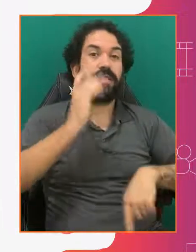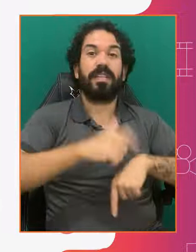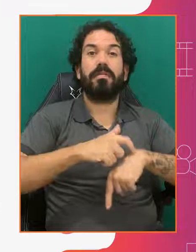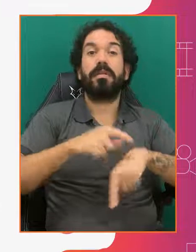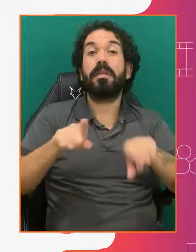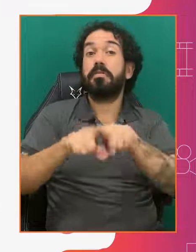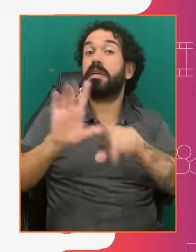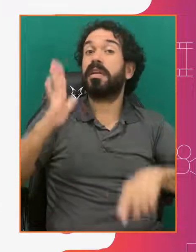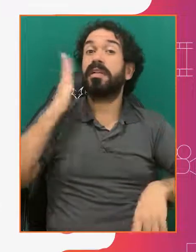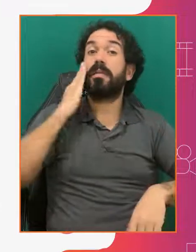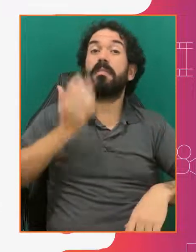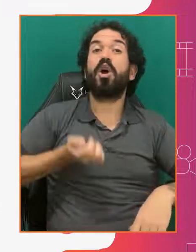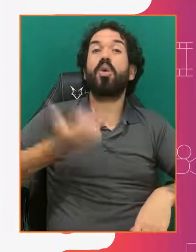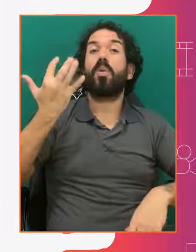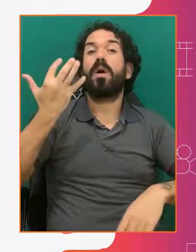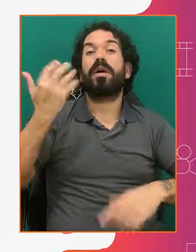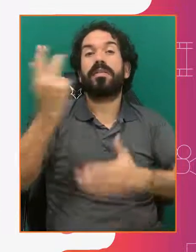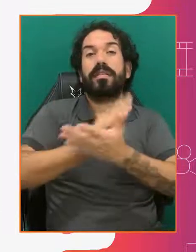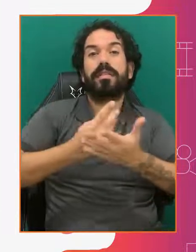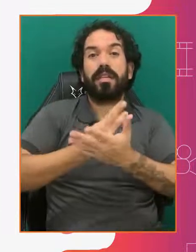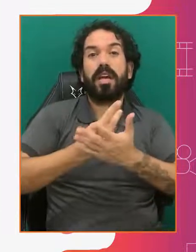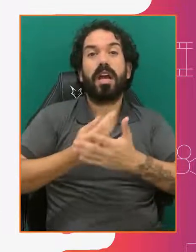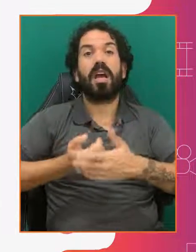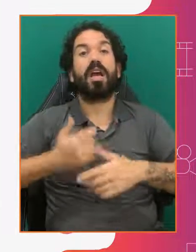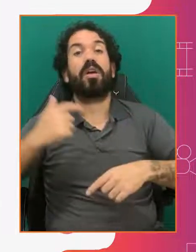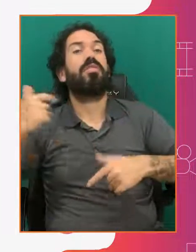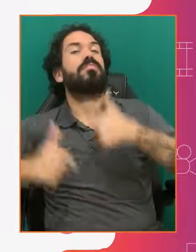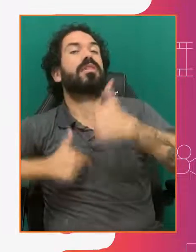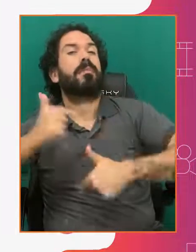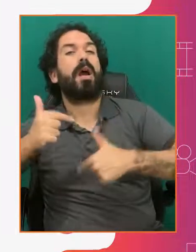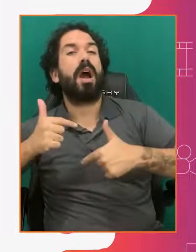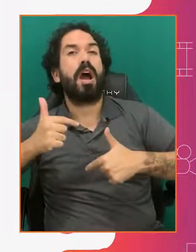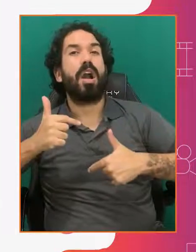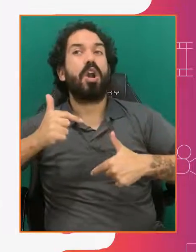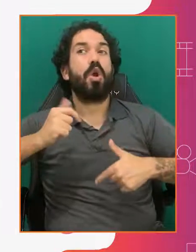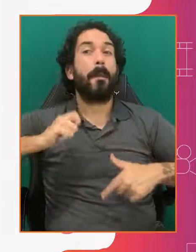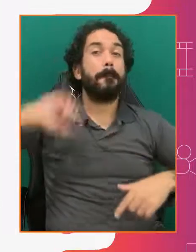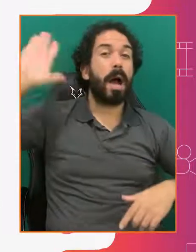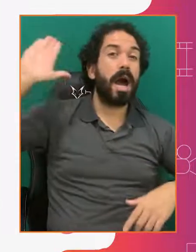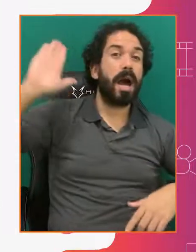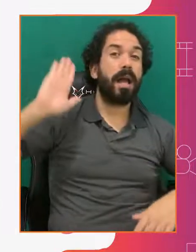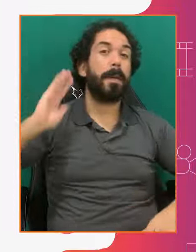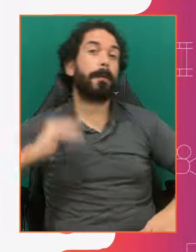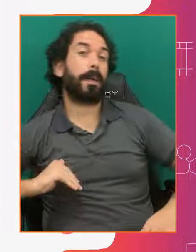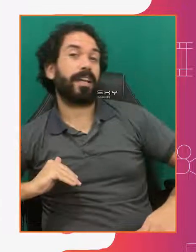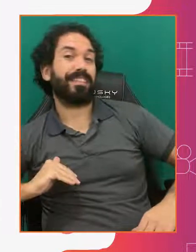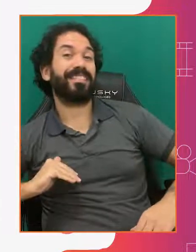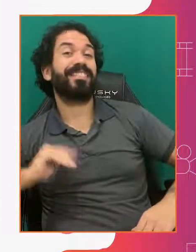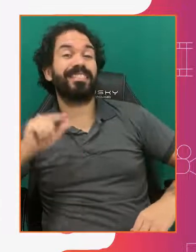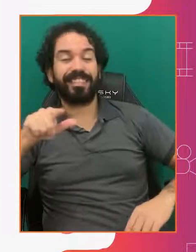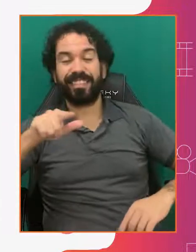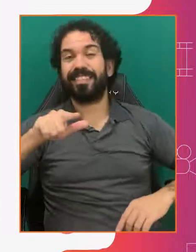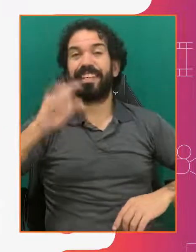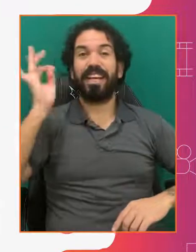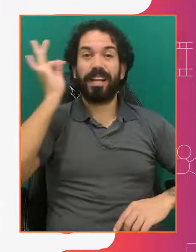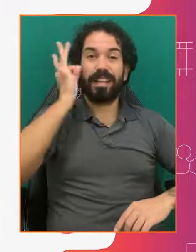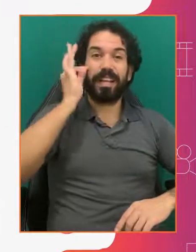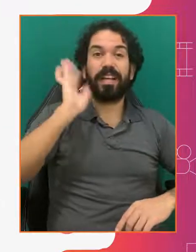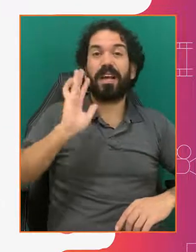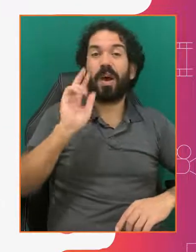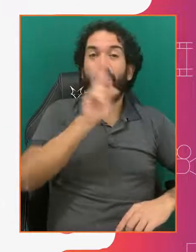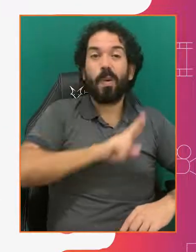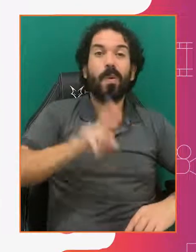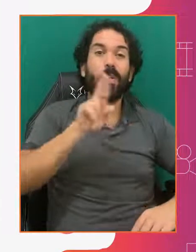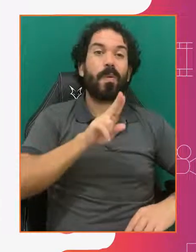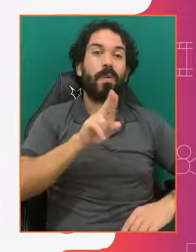consequentemente, quantos desenhos, quanto trabalho você vai ter naquela cena. Esse já é um método focado